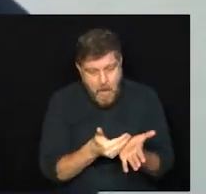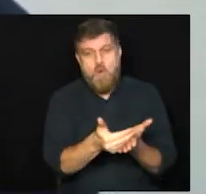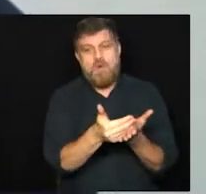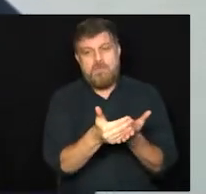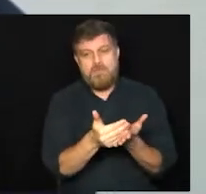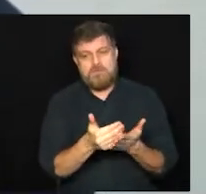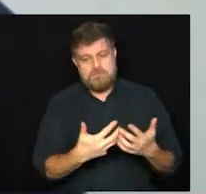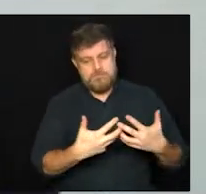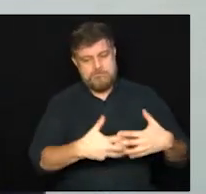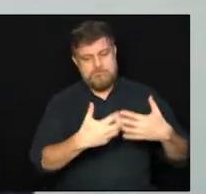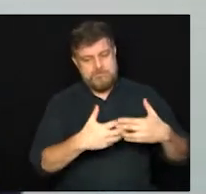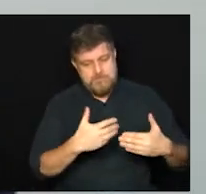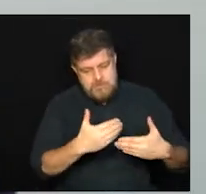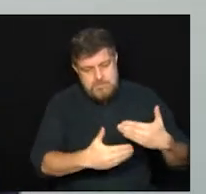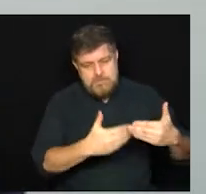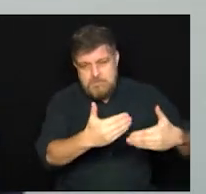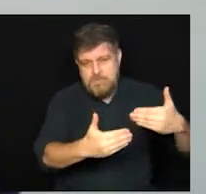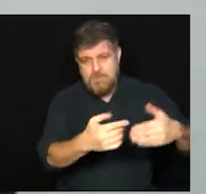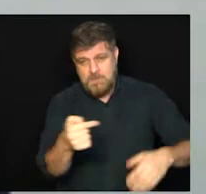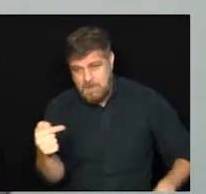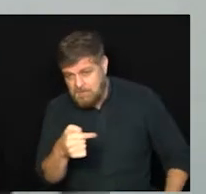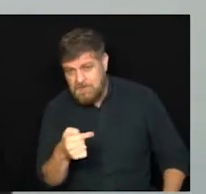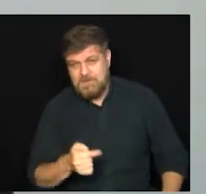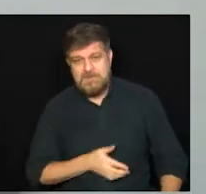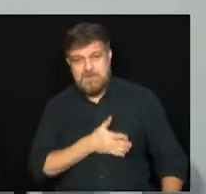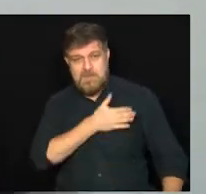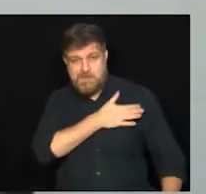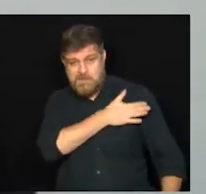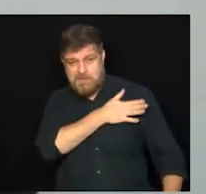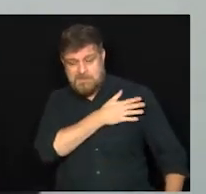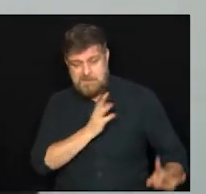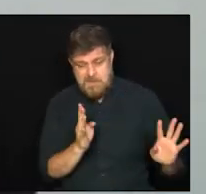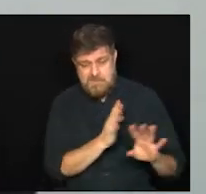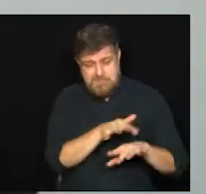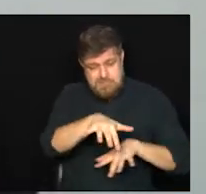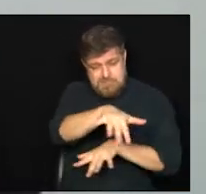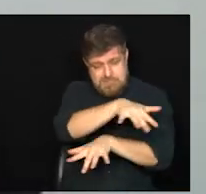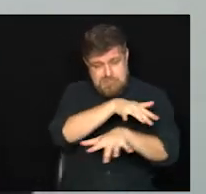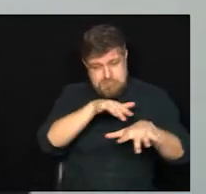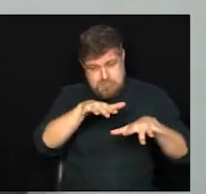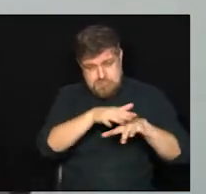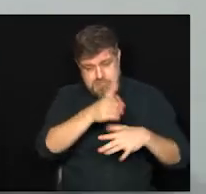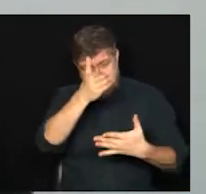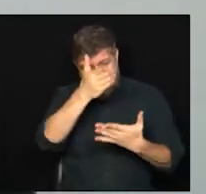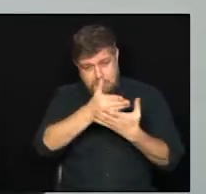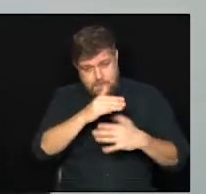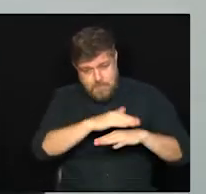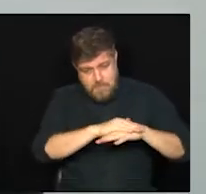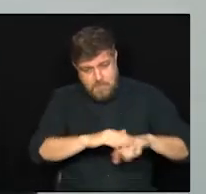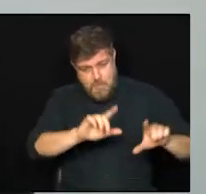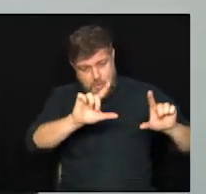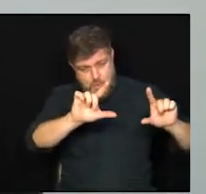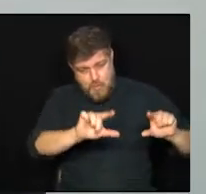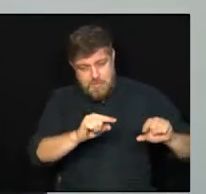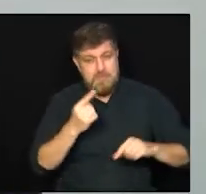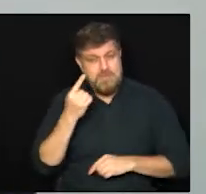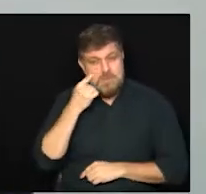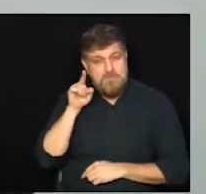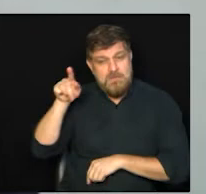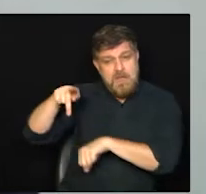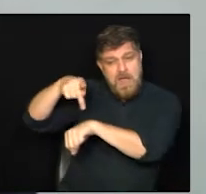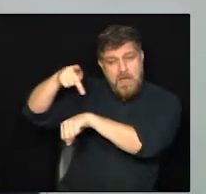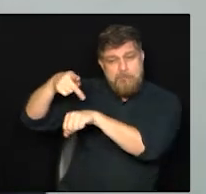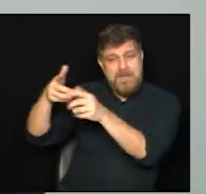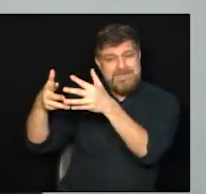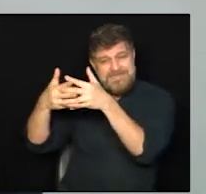dúvida. Eles que vão tirar esse preconceito da aglomeração. Isso é o que a gente está vendo Estados Unidos, é isso que a gente está